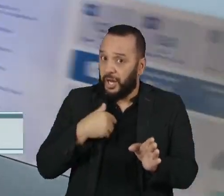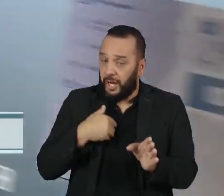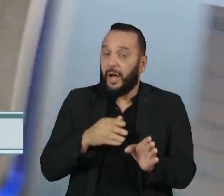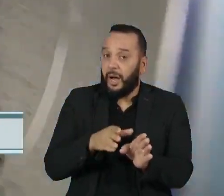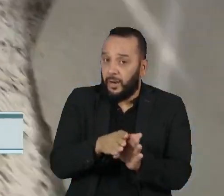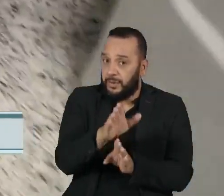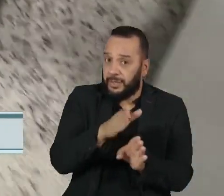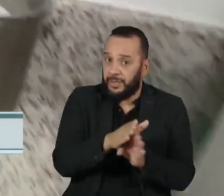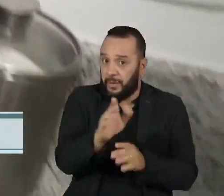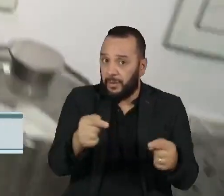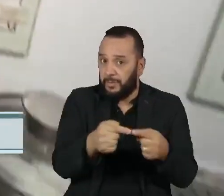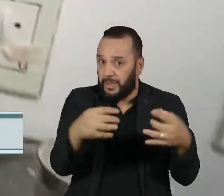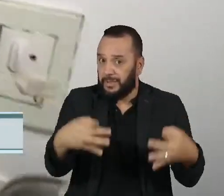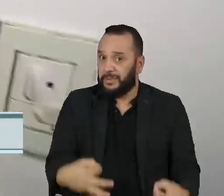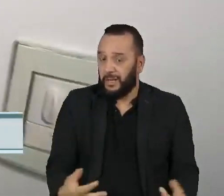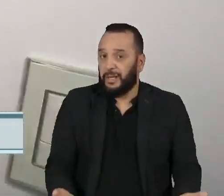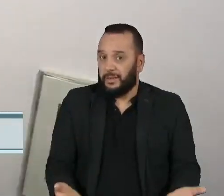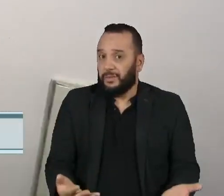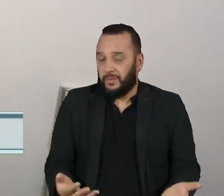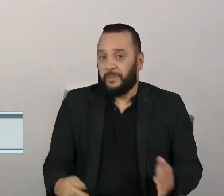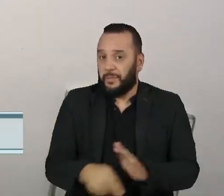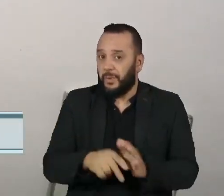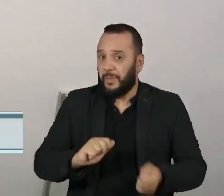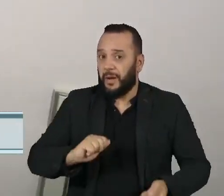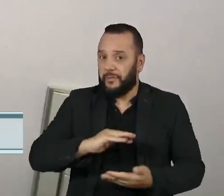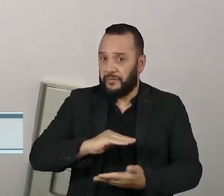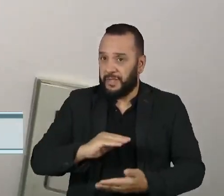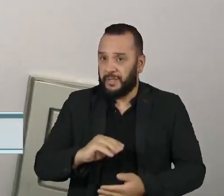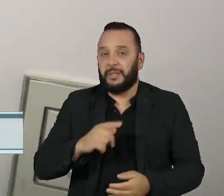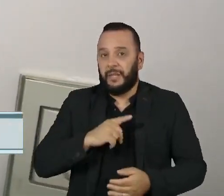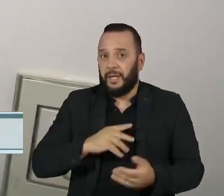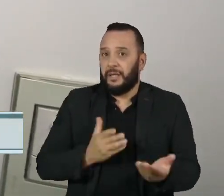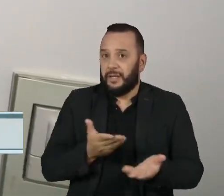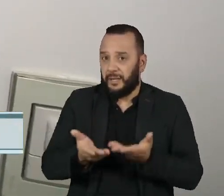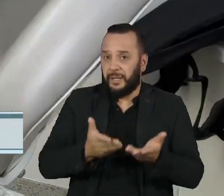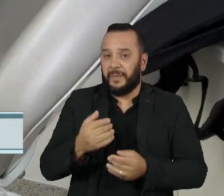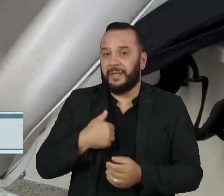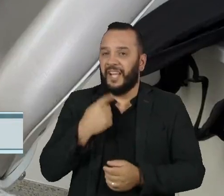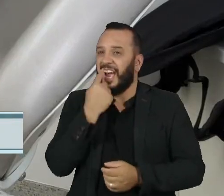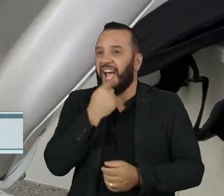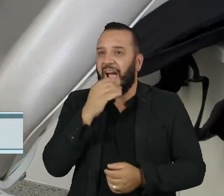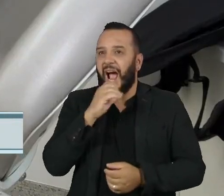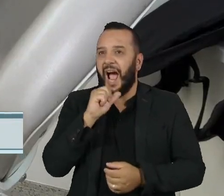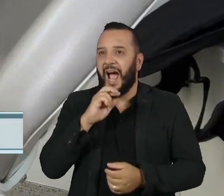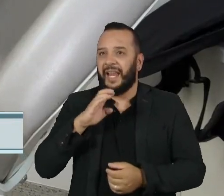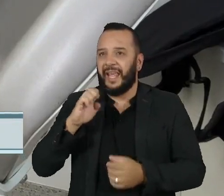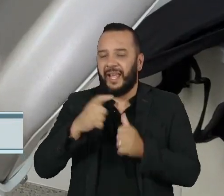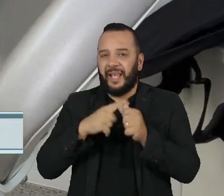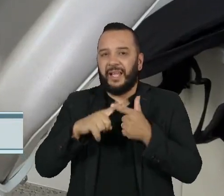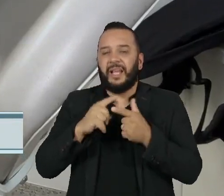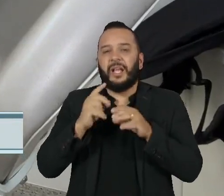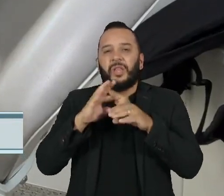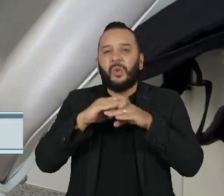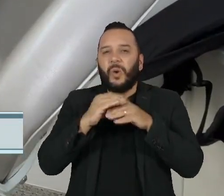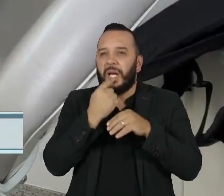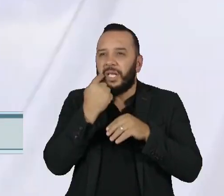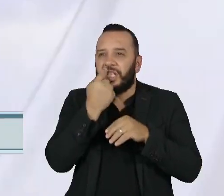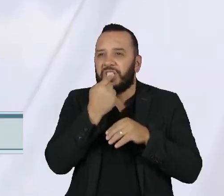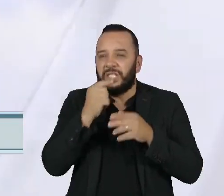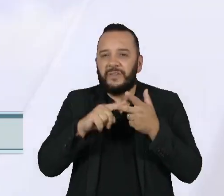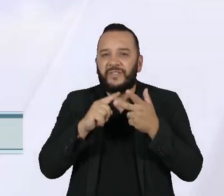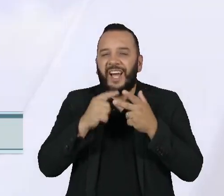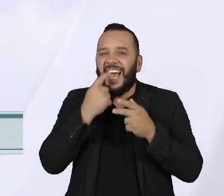Nacional de Vigilância Sanitária, a Anvisa. São eles para cáries, inflamações na gengiva, canais